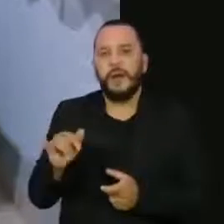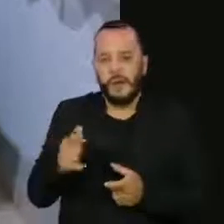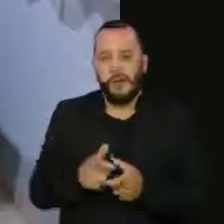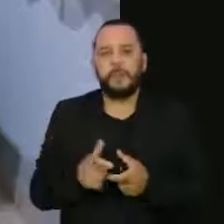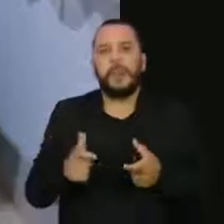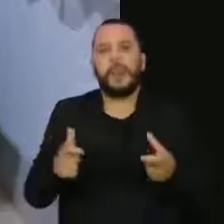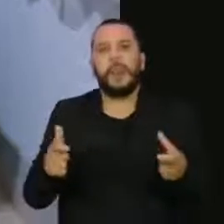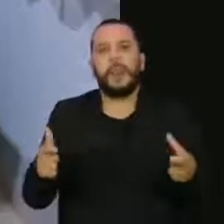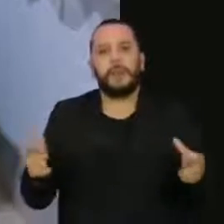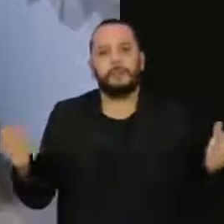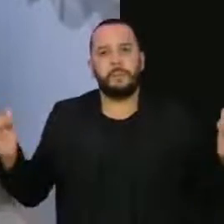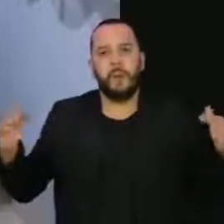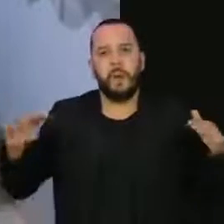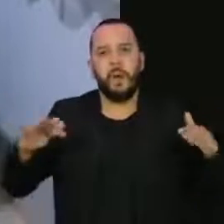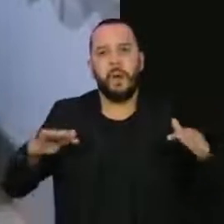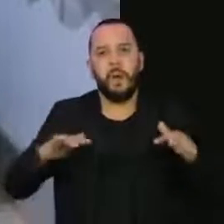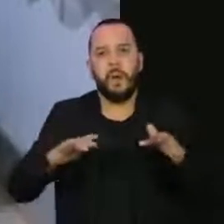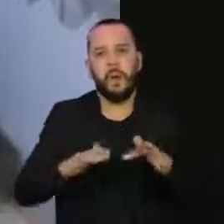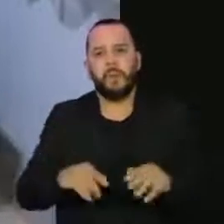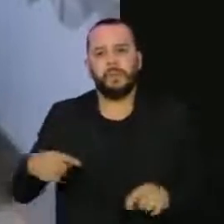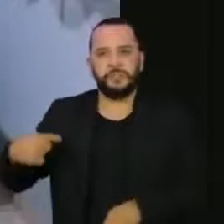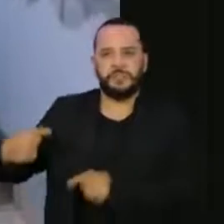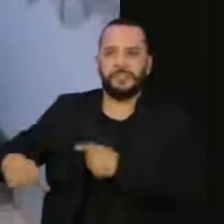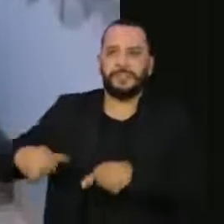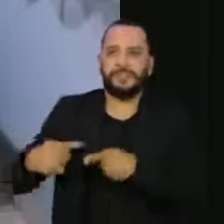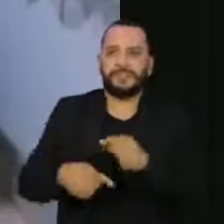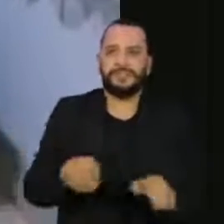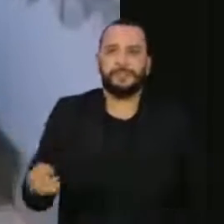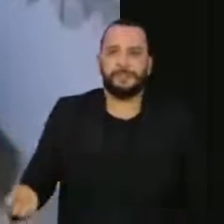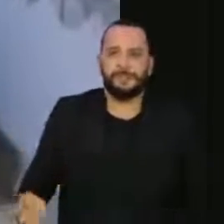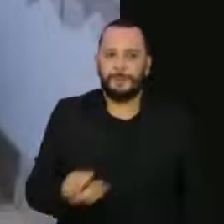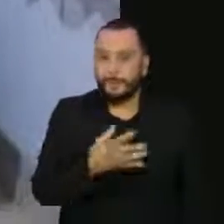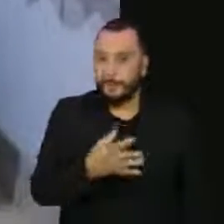galera, com outra geração, sabe? Era o mesmo. E isso não vai acabar.